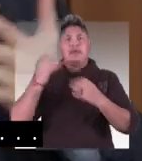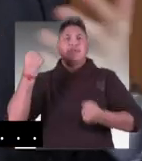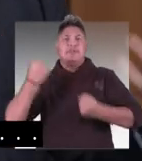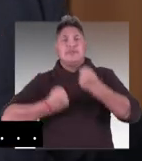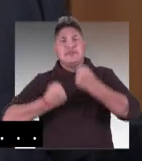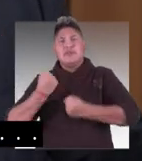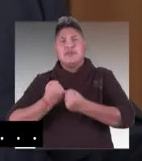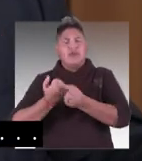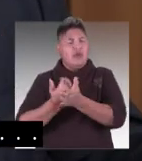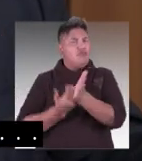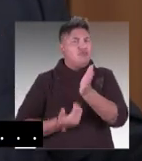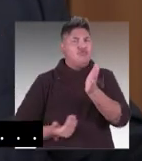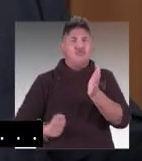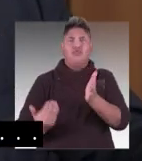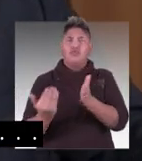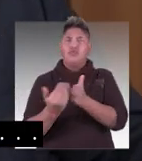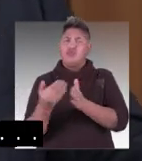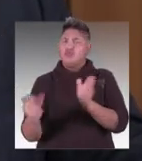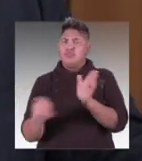carro e tudo que cerca,